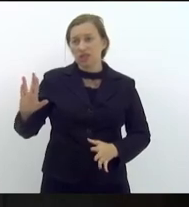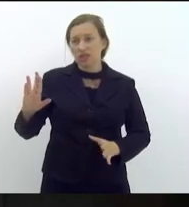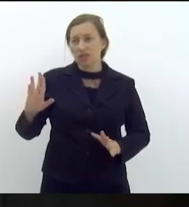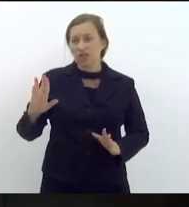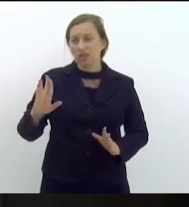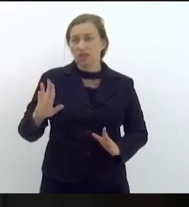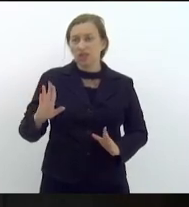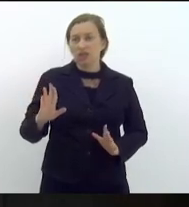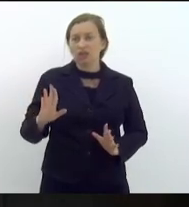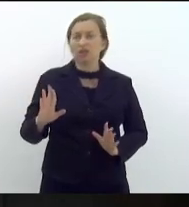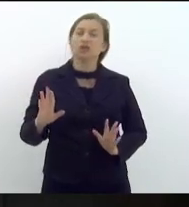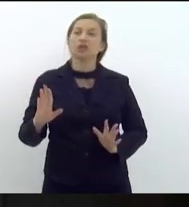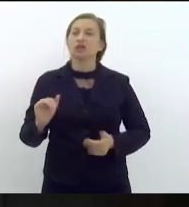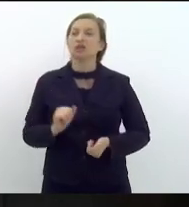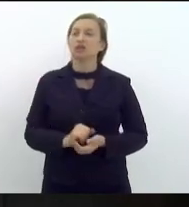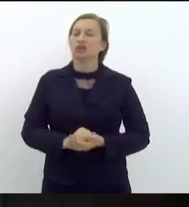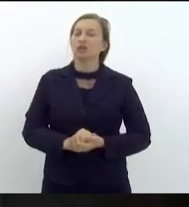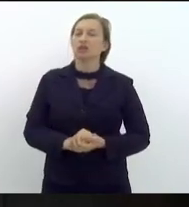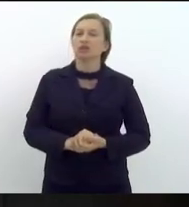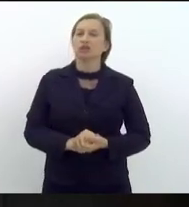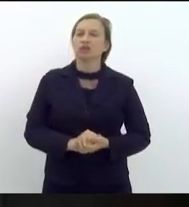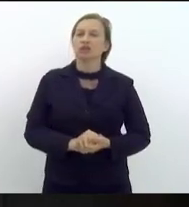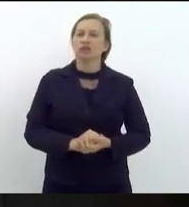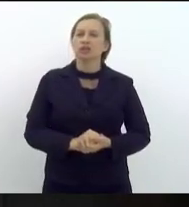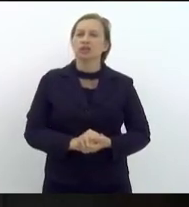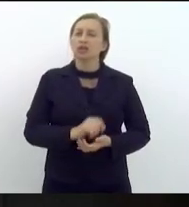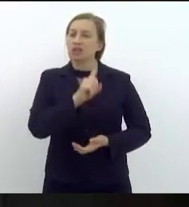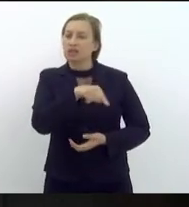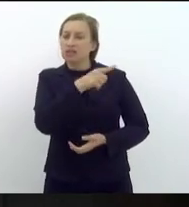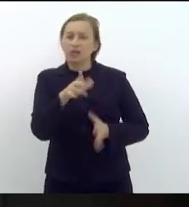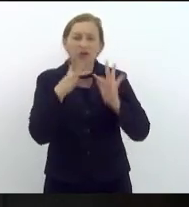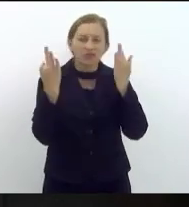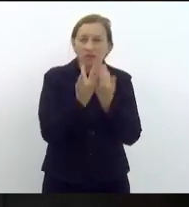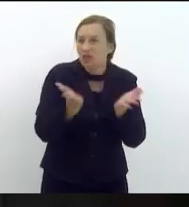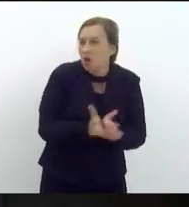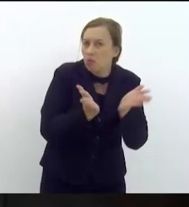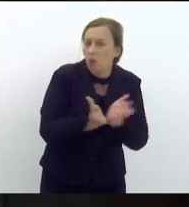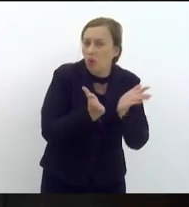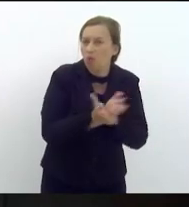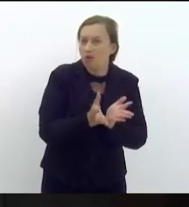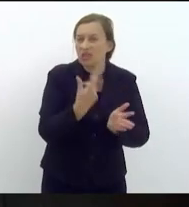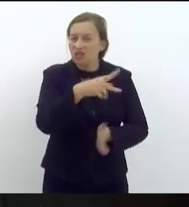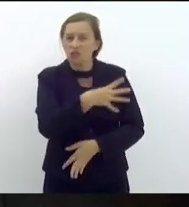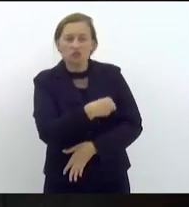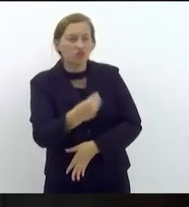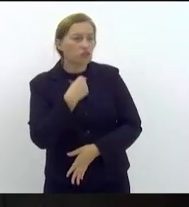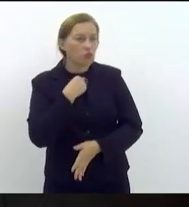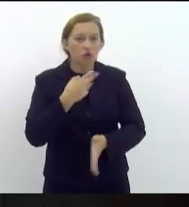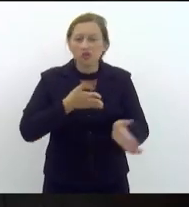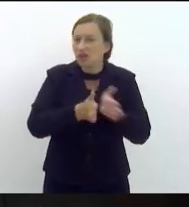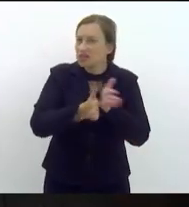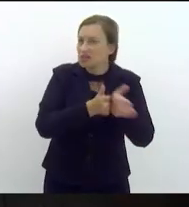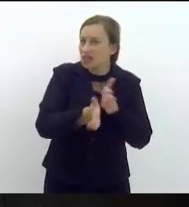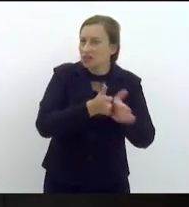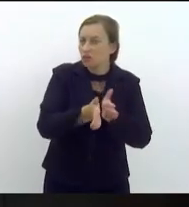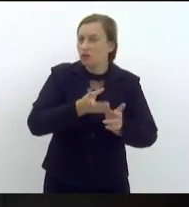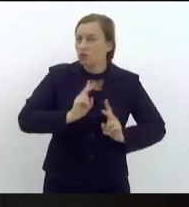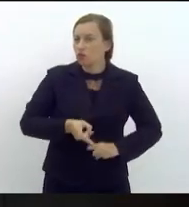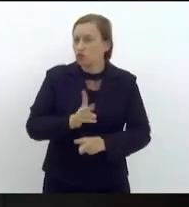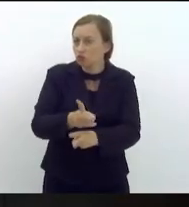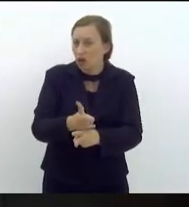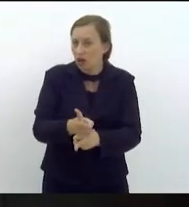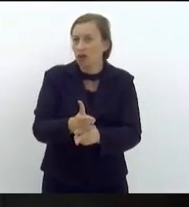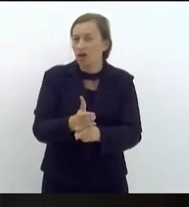para as famílias hipossuficientes pobres que elas possam que o seu filho não possa ter acesso vai continuar tendo